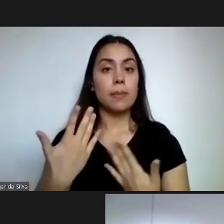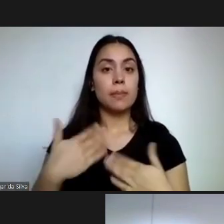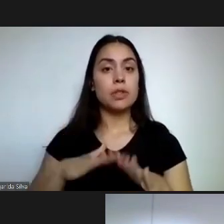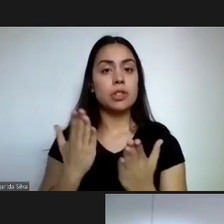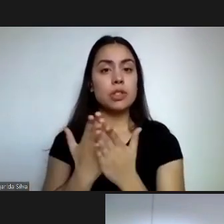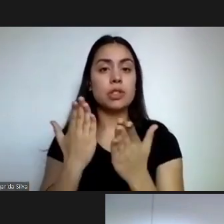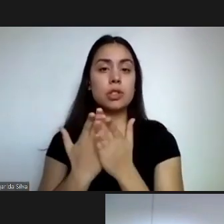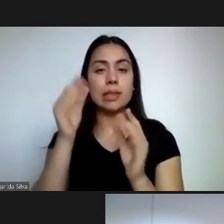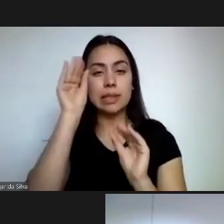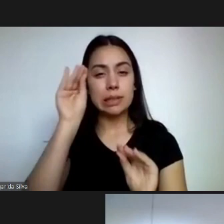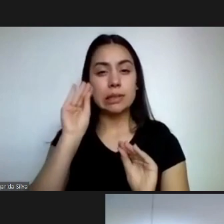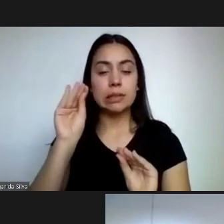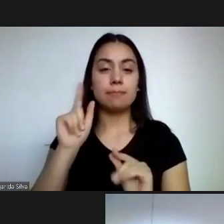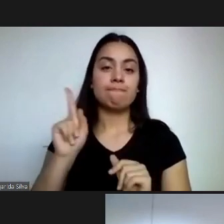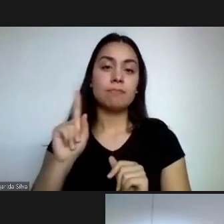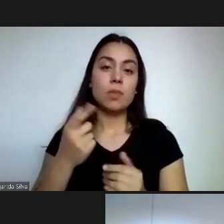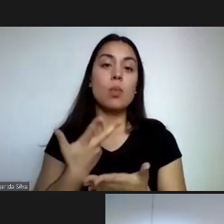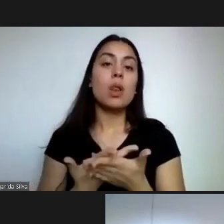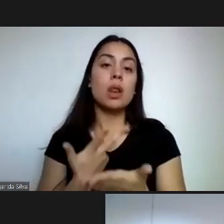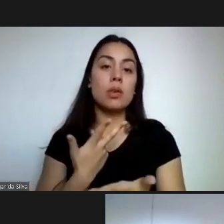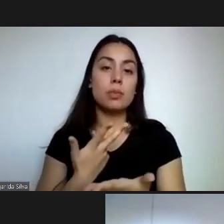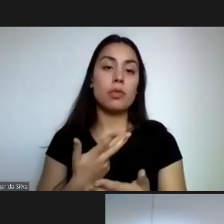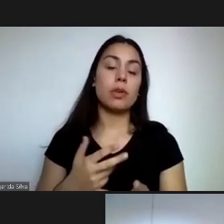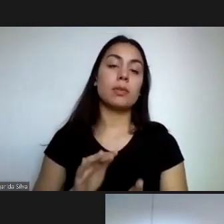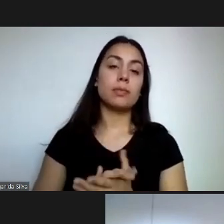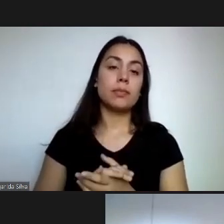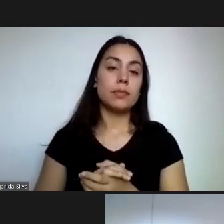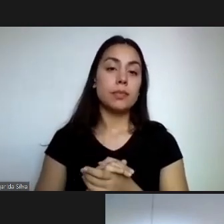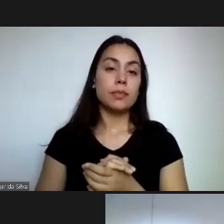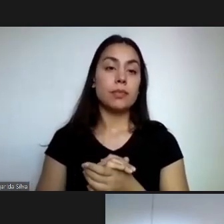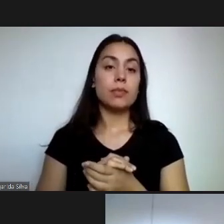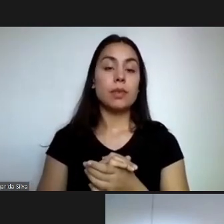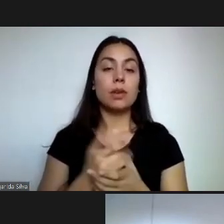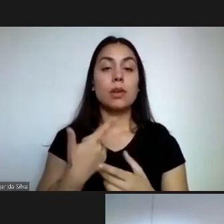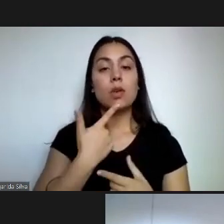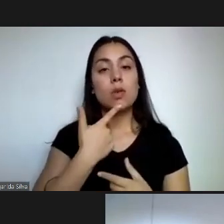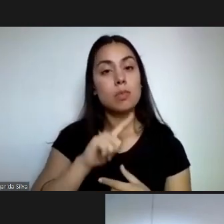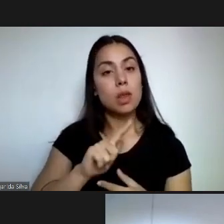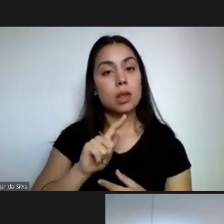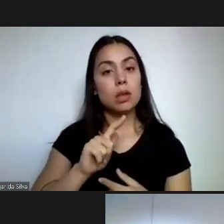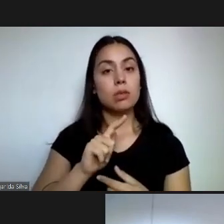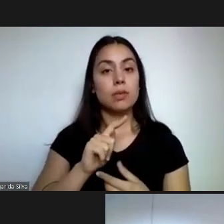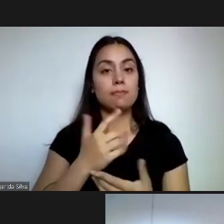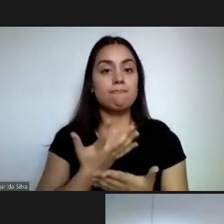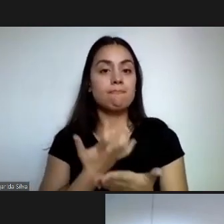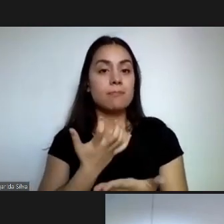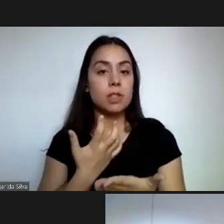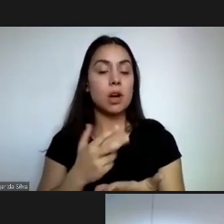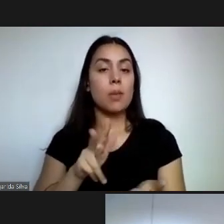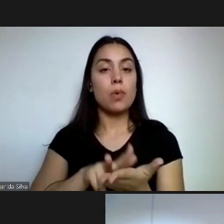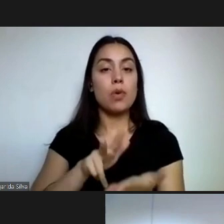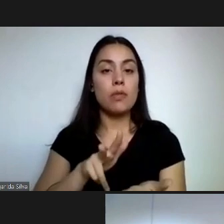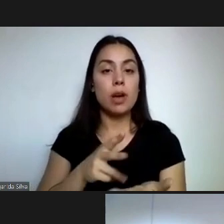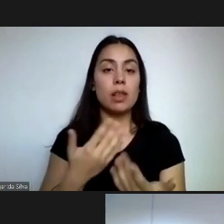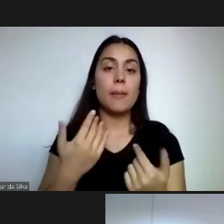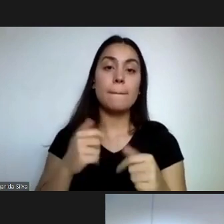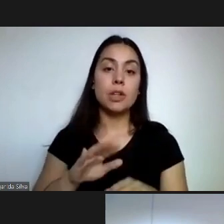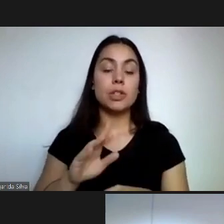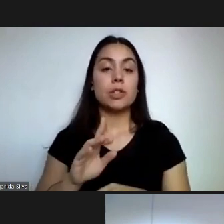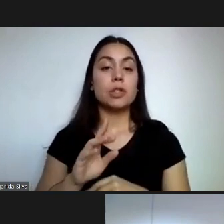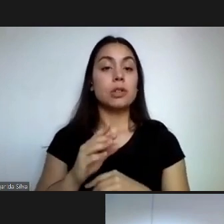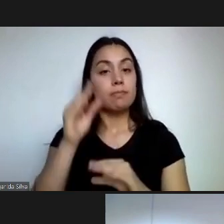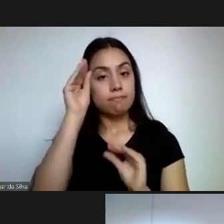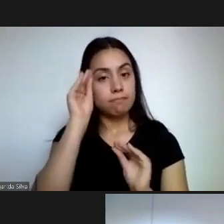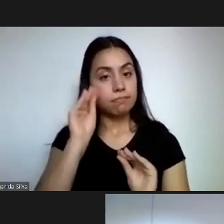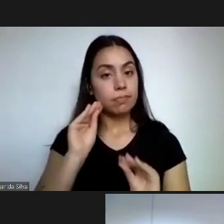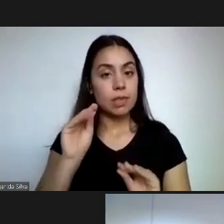oferecida como língua que oficialmente tem um reconhecimento como língua que pode ser ensinada, independentemente de até não